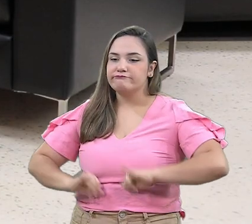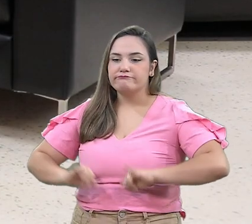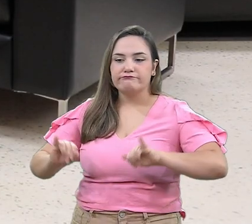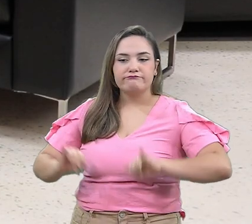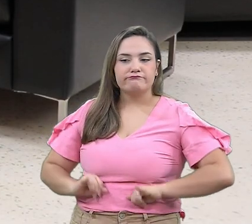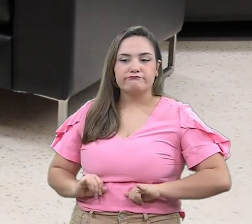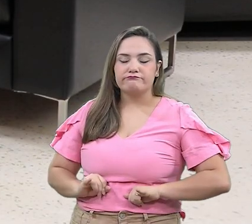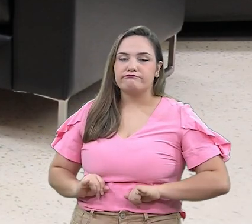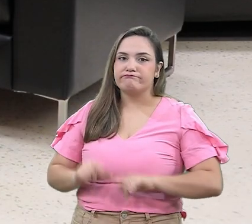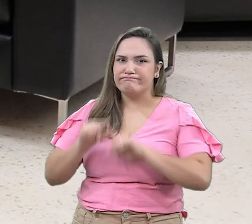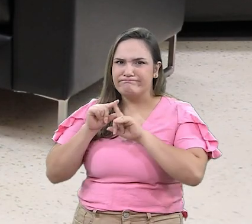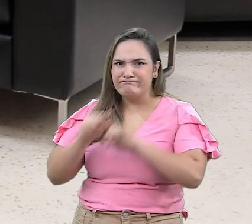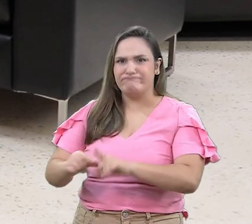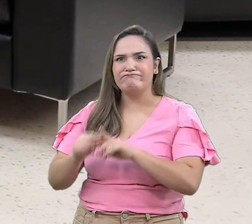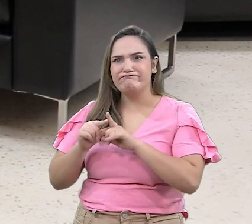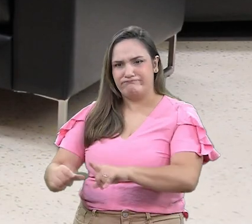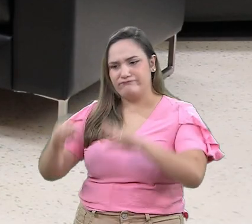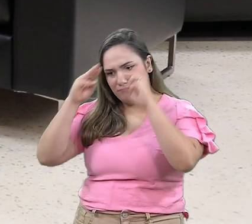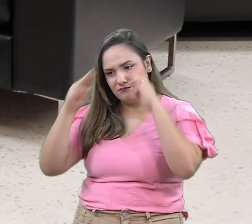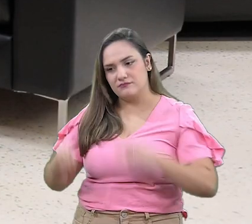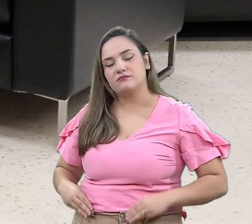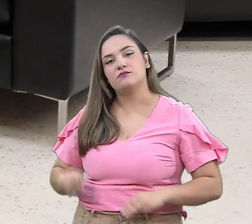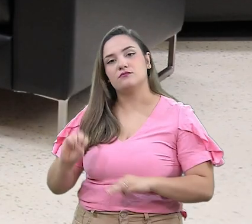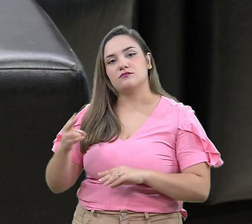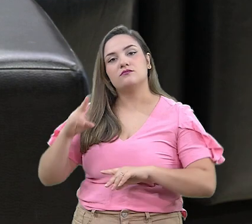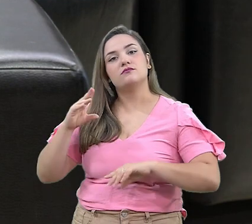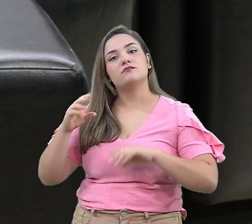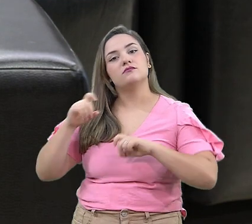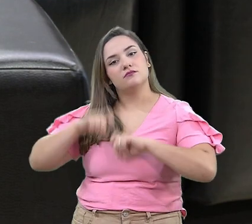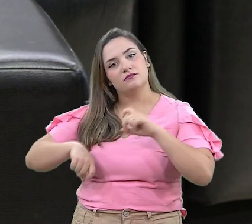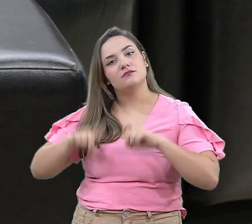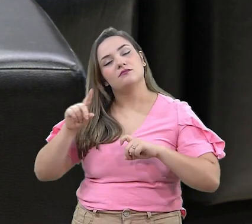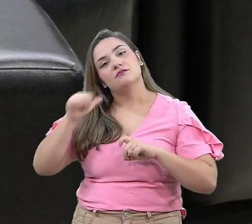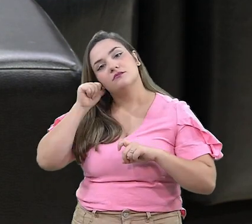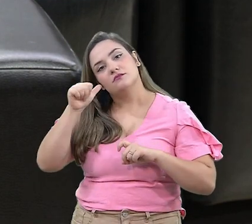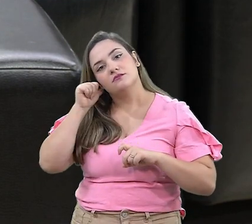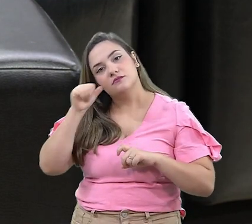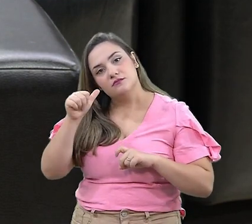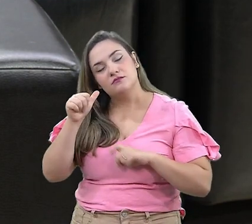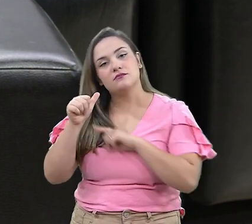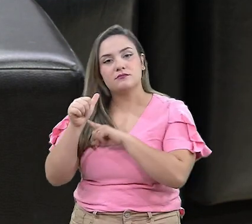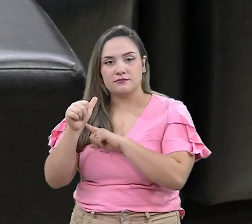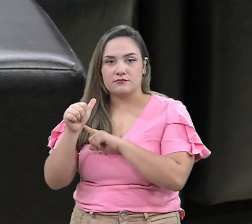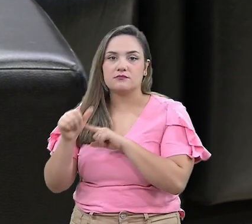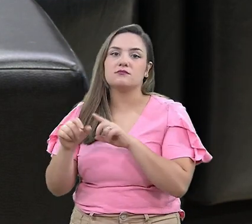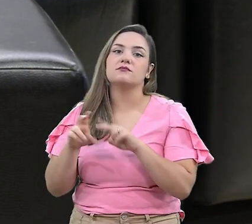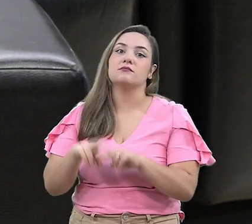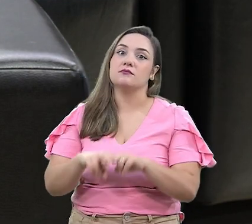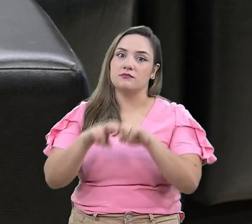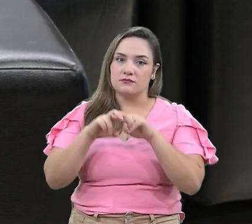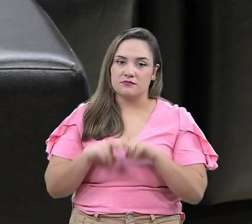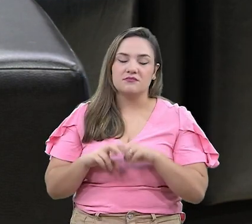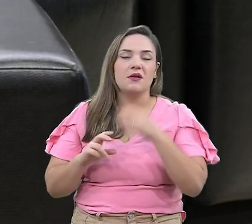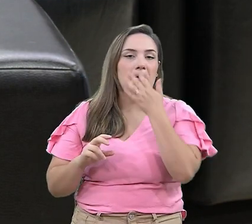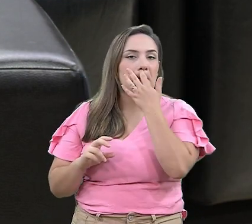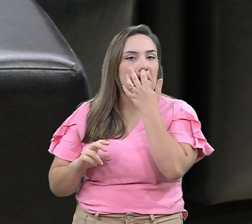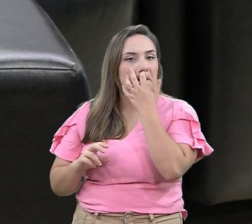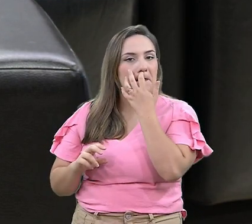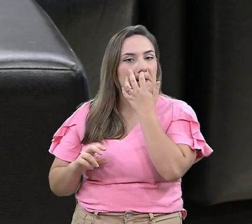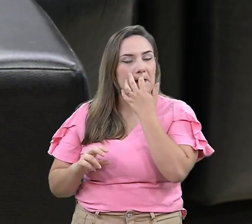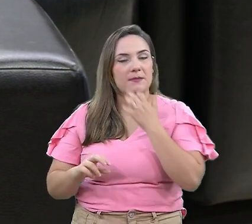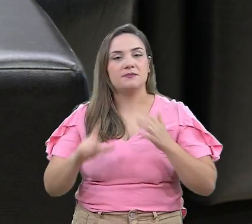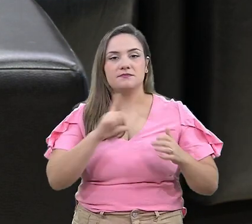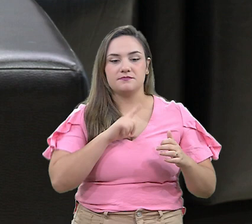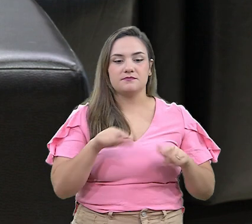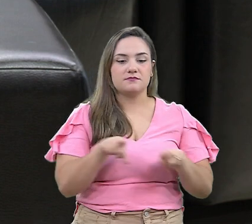frequentes do assédio moral e também do sexual são as mulheres. E aí, então, agregado